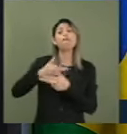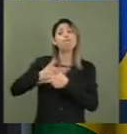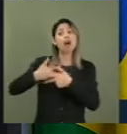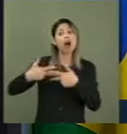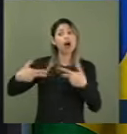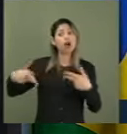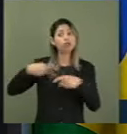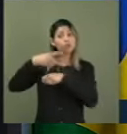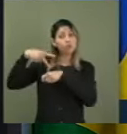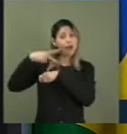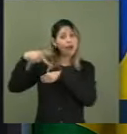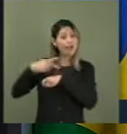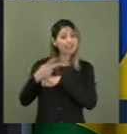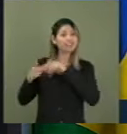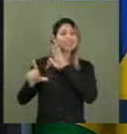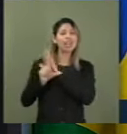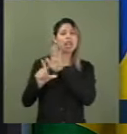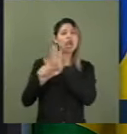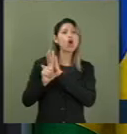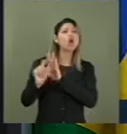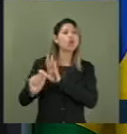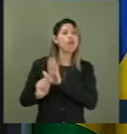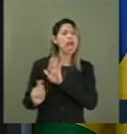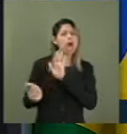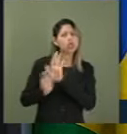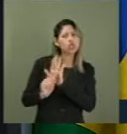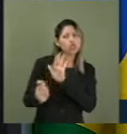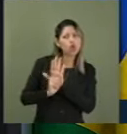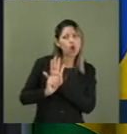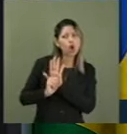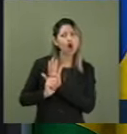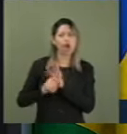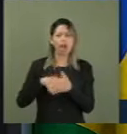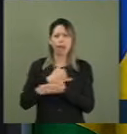legalizam as drogas, a maconha, por exemplo.